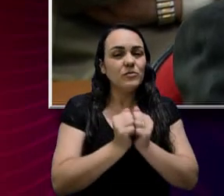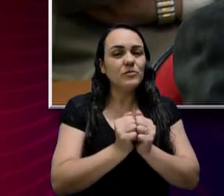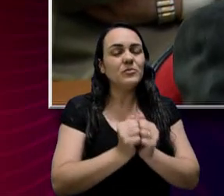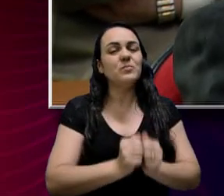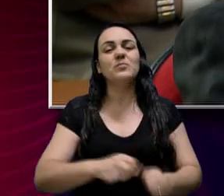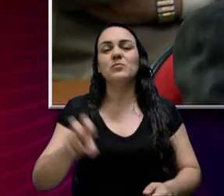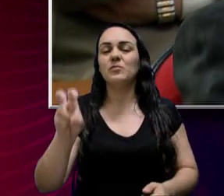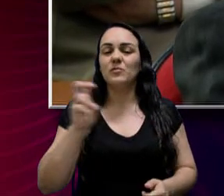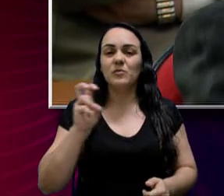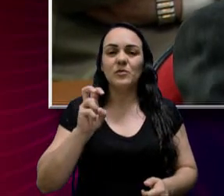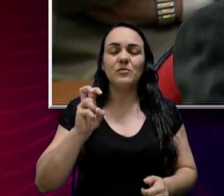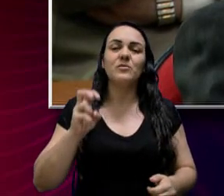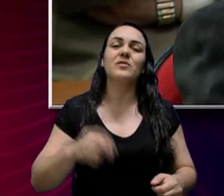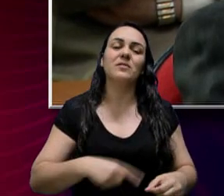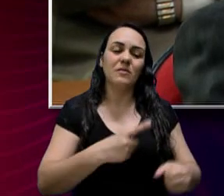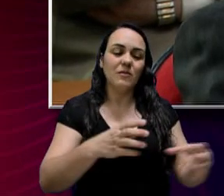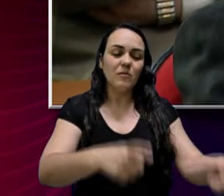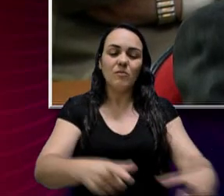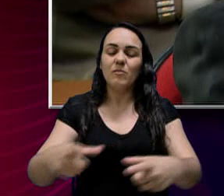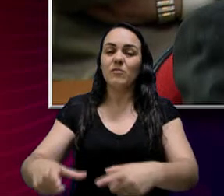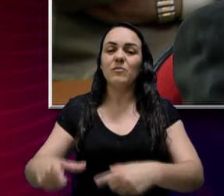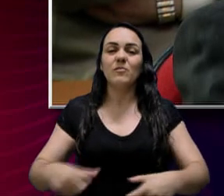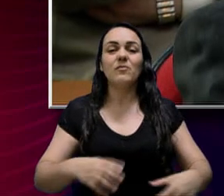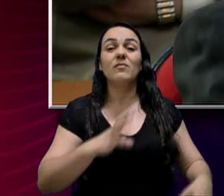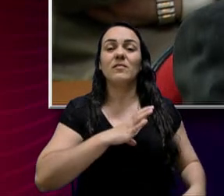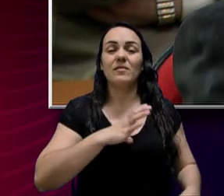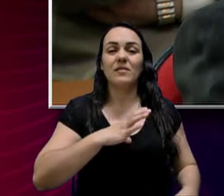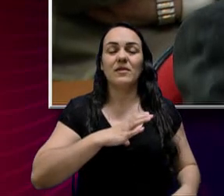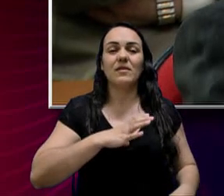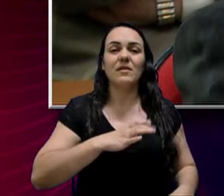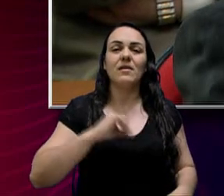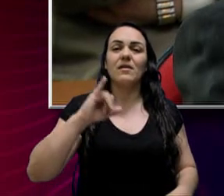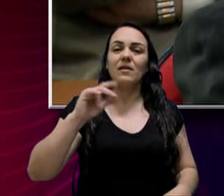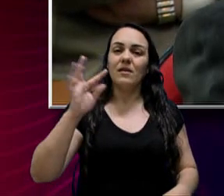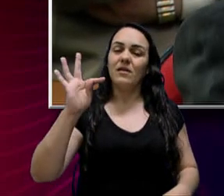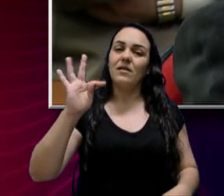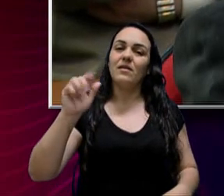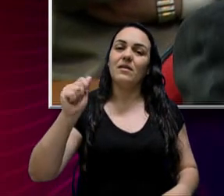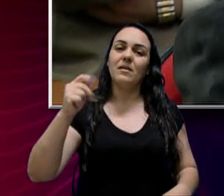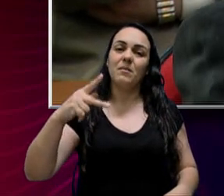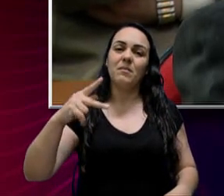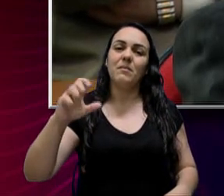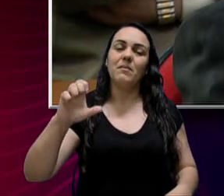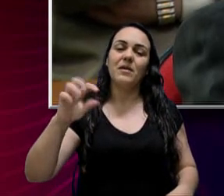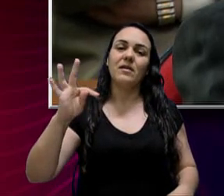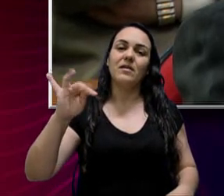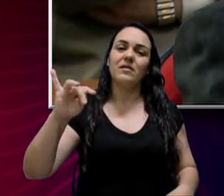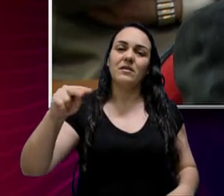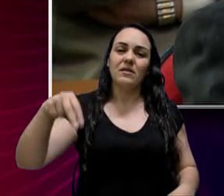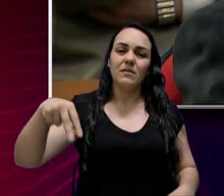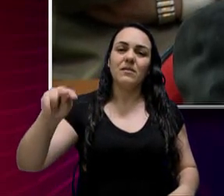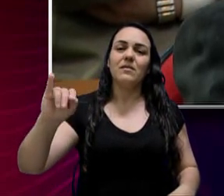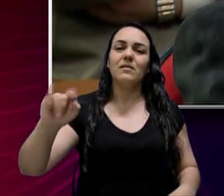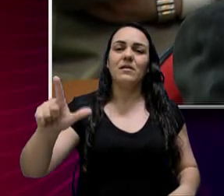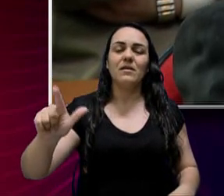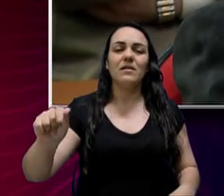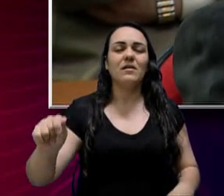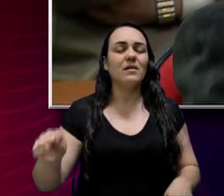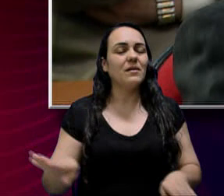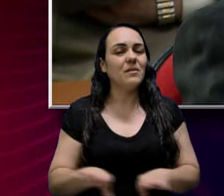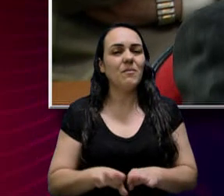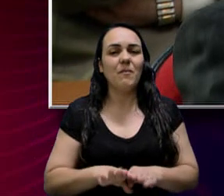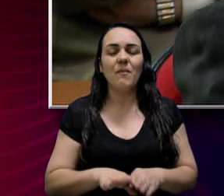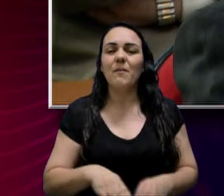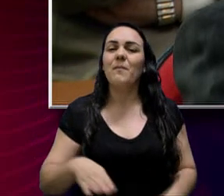Sorocaba, nós temos Itapetininga, Botucatu, Avaré Itapeva. Vai